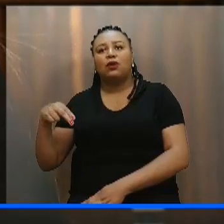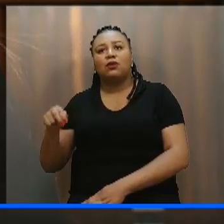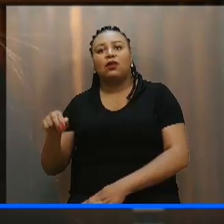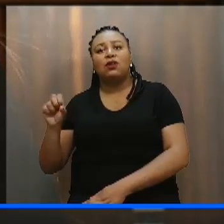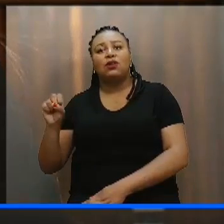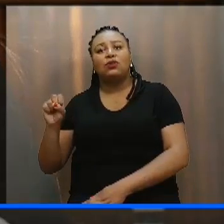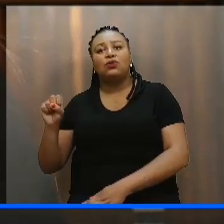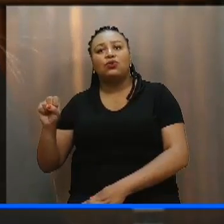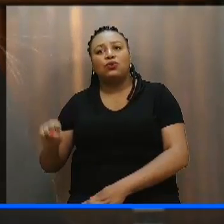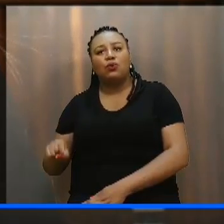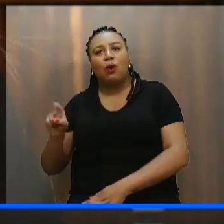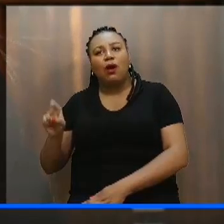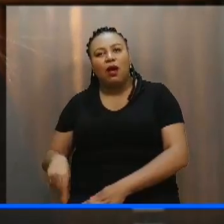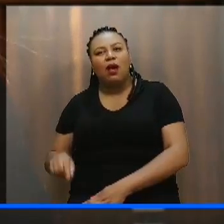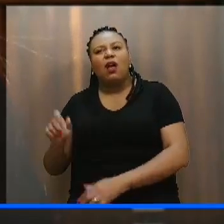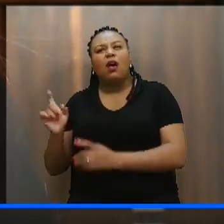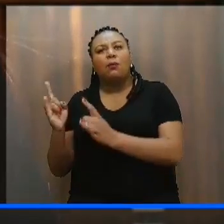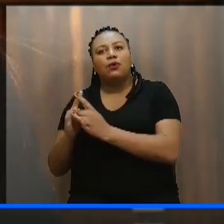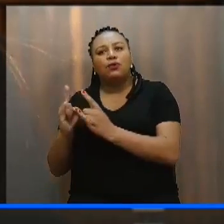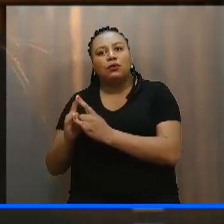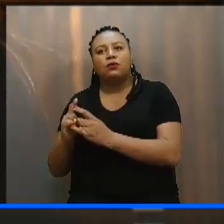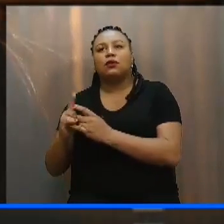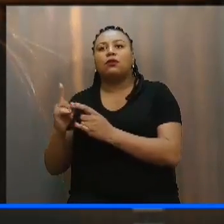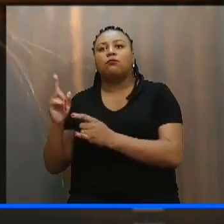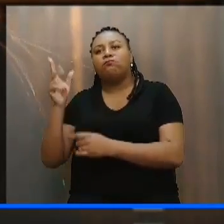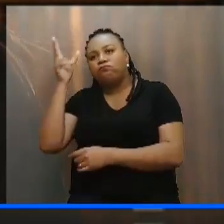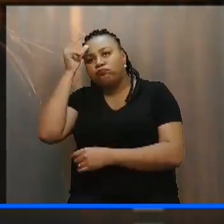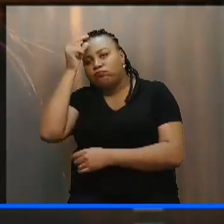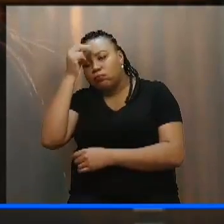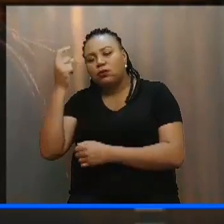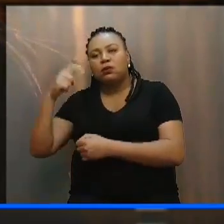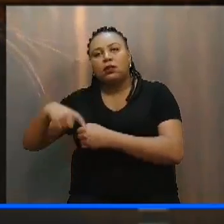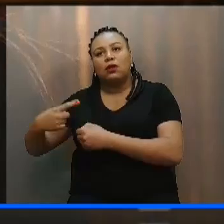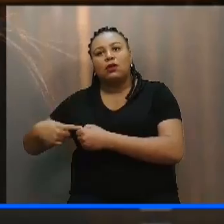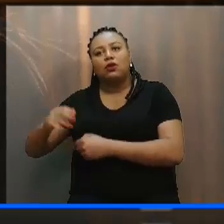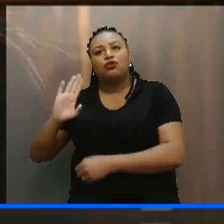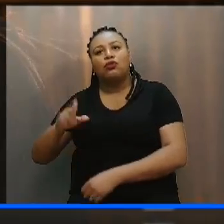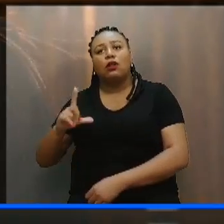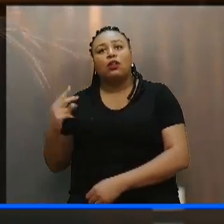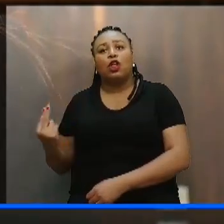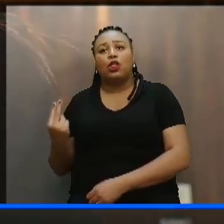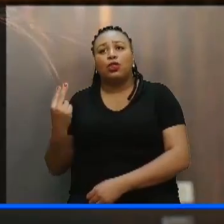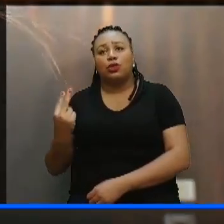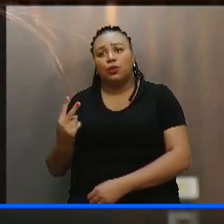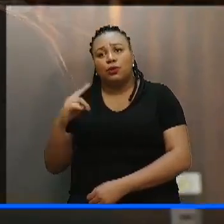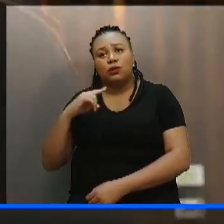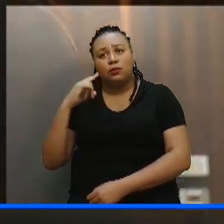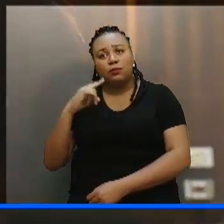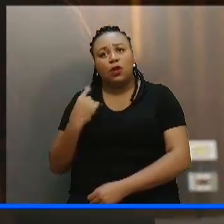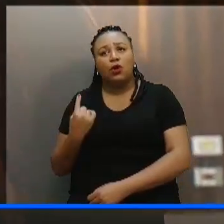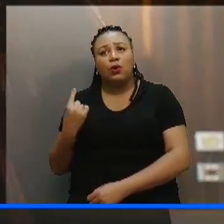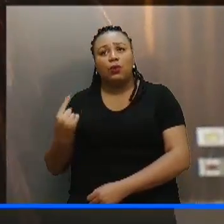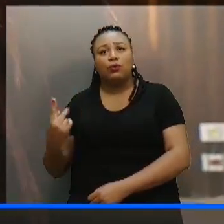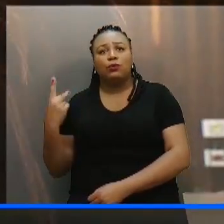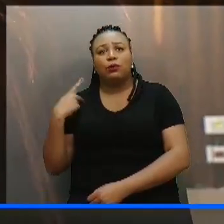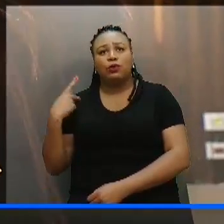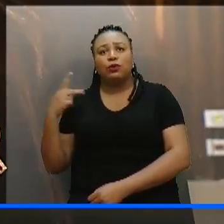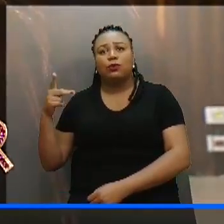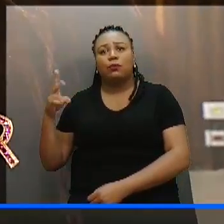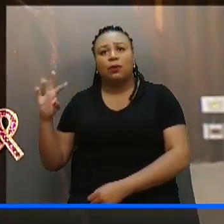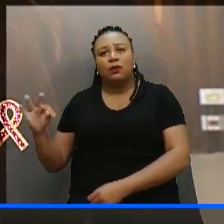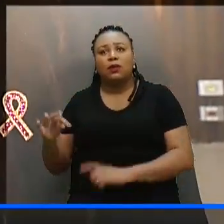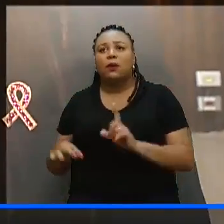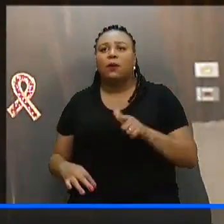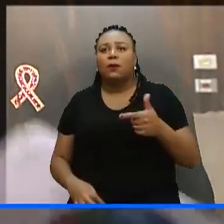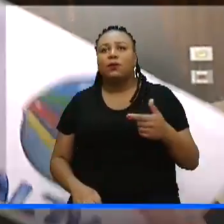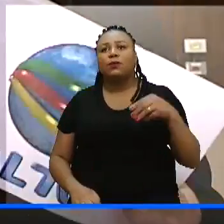congrega os prefeitos de mais de 20 municípios estão aqui comigo já dois parlamentares um do partido dos trabalhadores